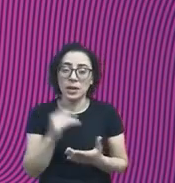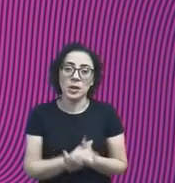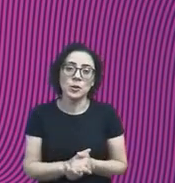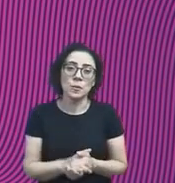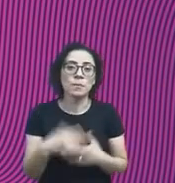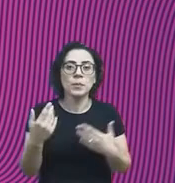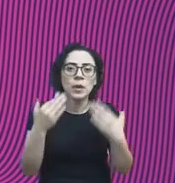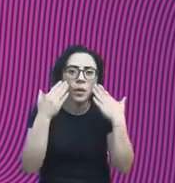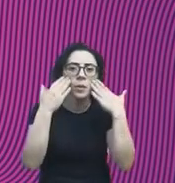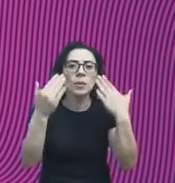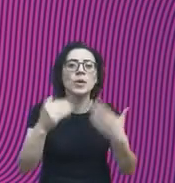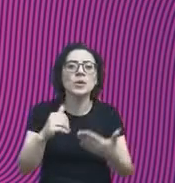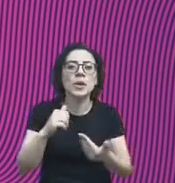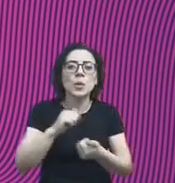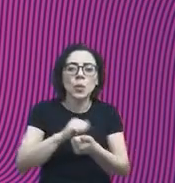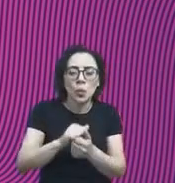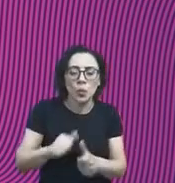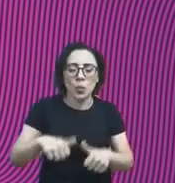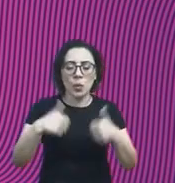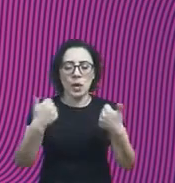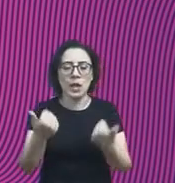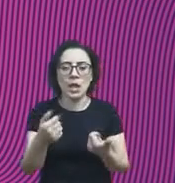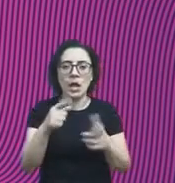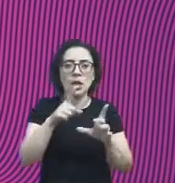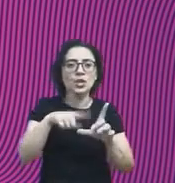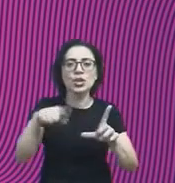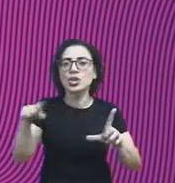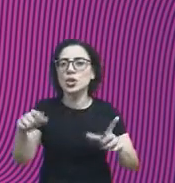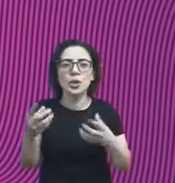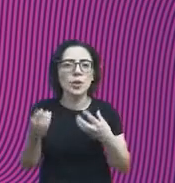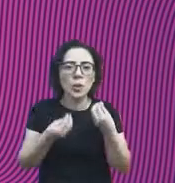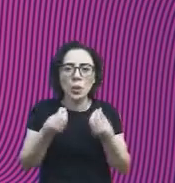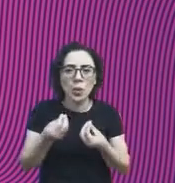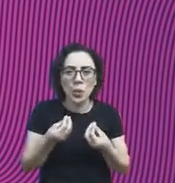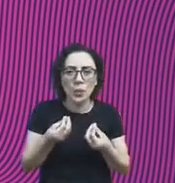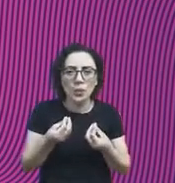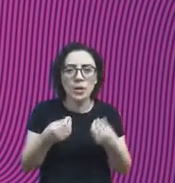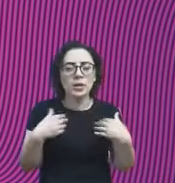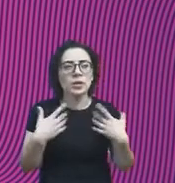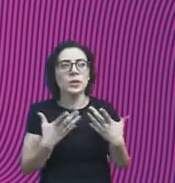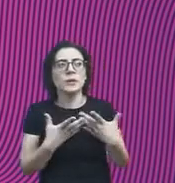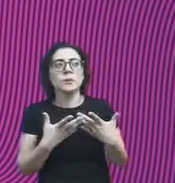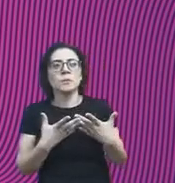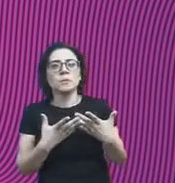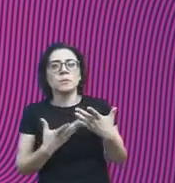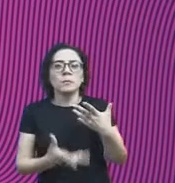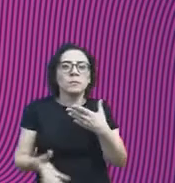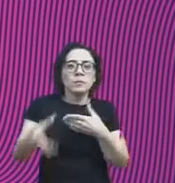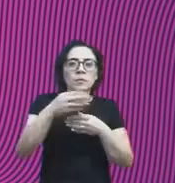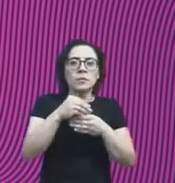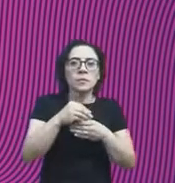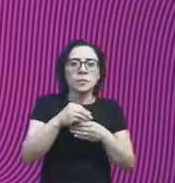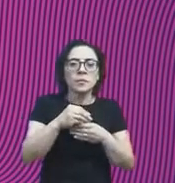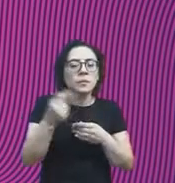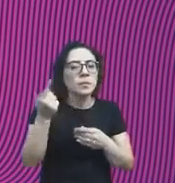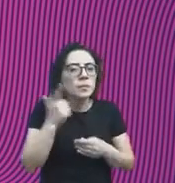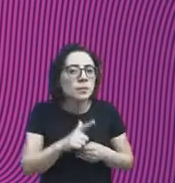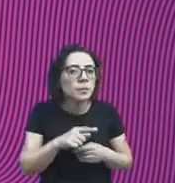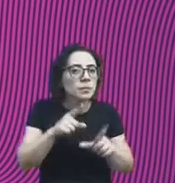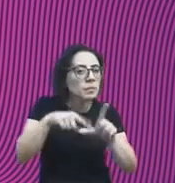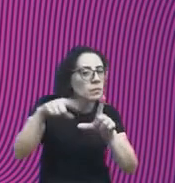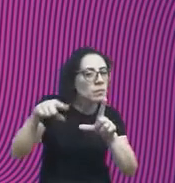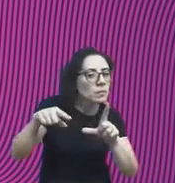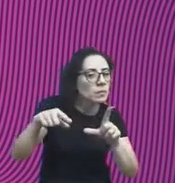acompanhada rapidamente de um acréscimo na cultura brasileira sobre indicadores e medição, é conversa fiada,